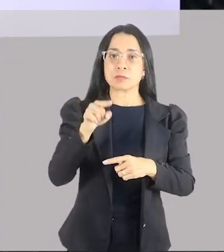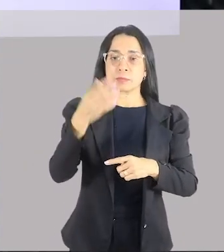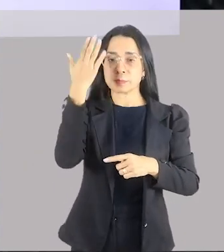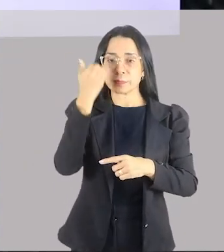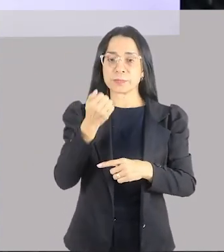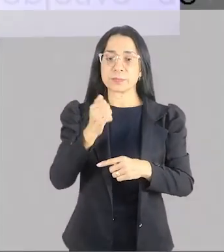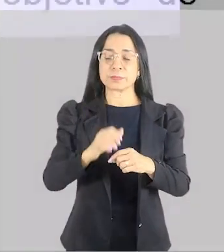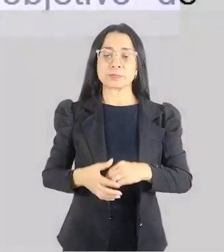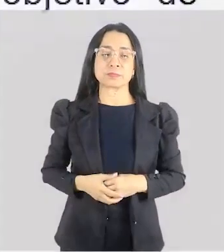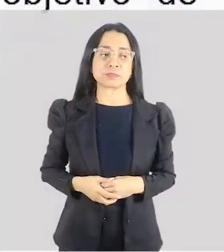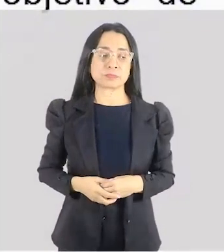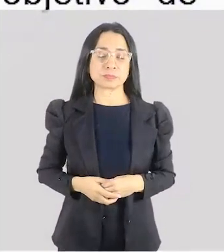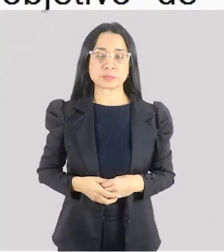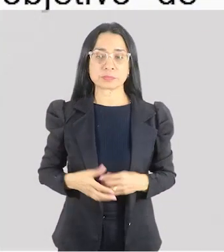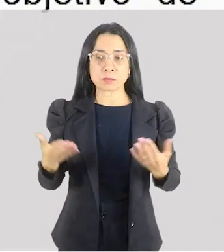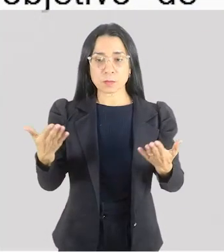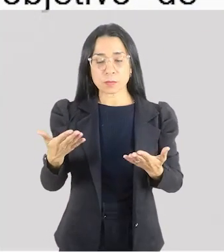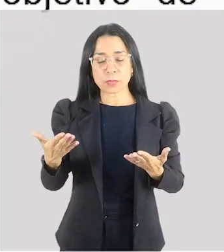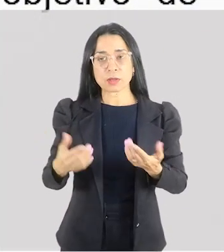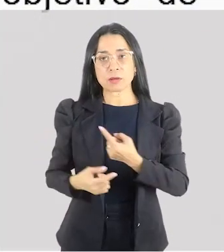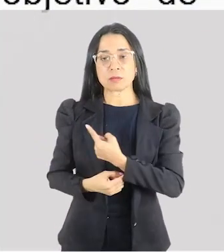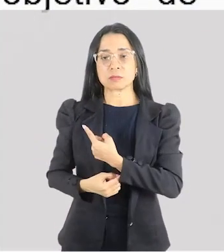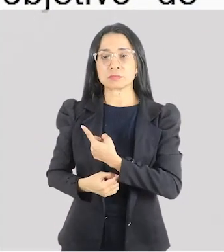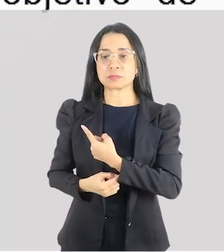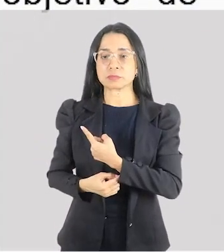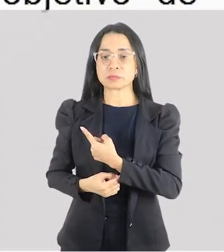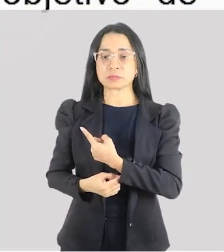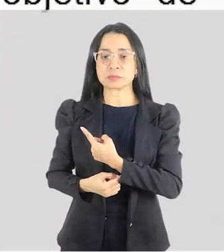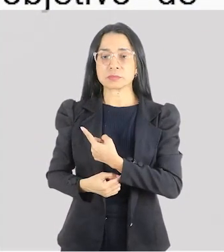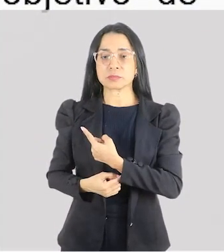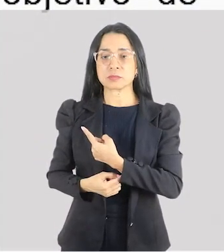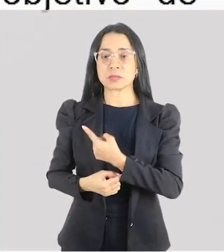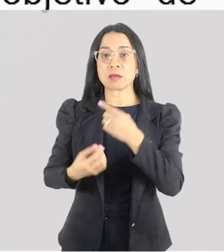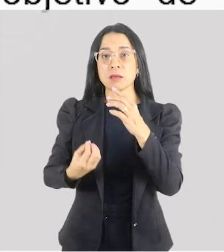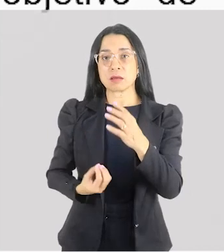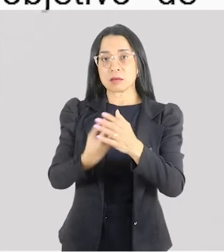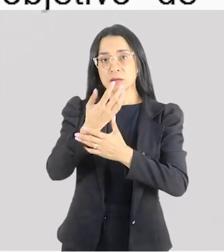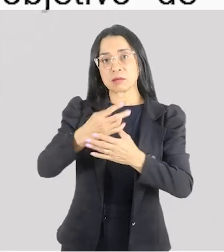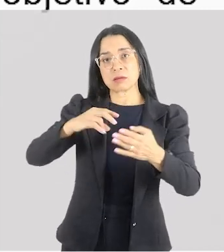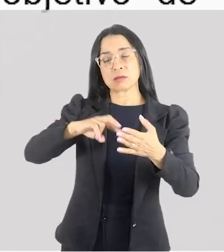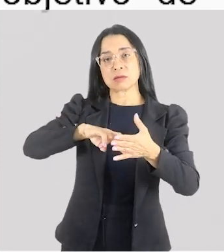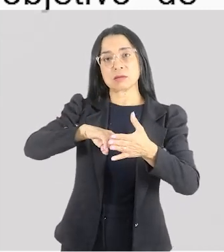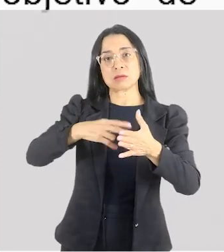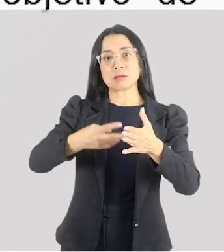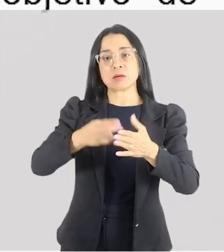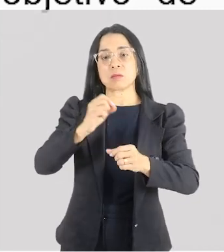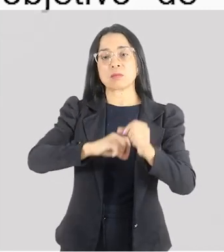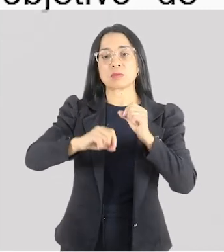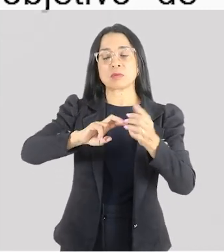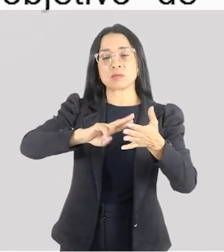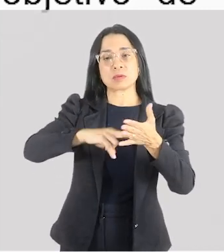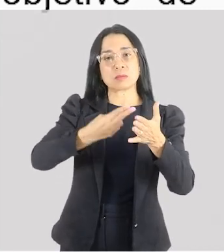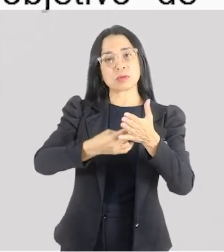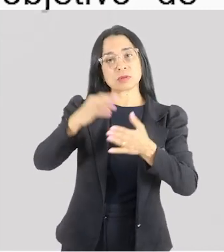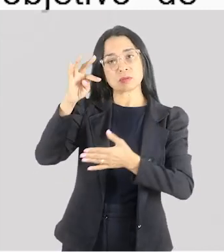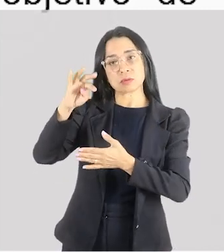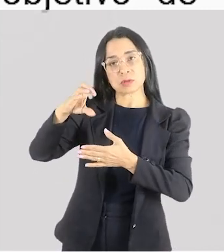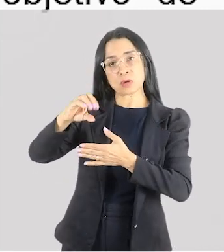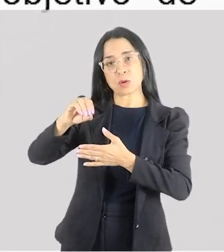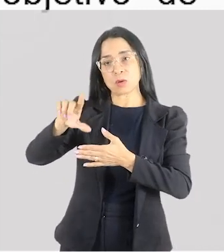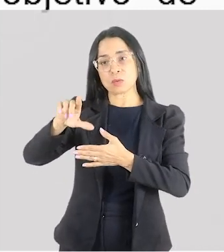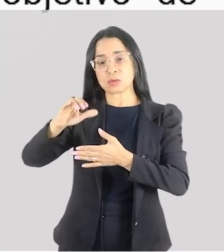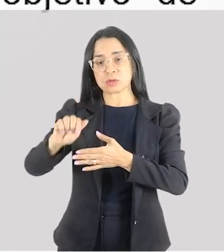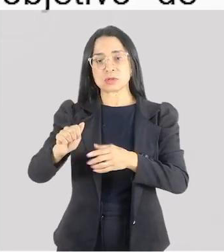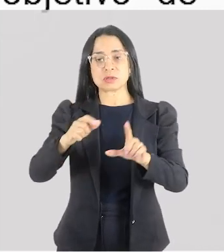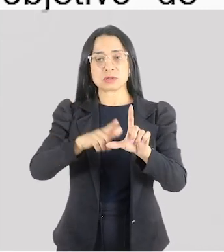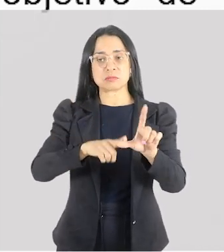detalhe. Vamos lá. Descartes, ele cria uma nova interpretação da teologia. Teologia, gente, será que faz sentido isso?